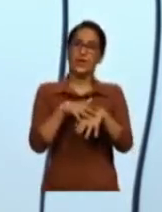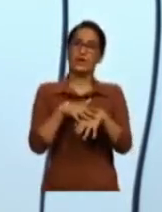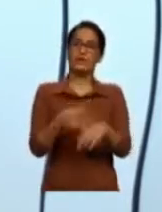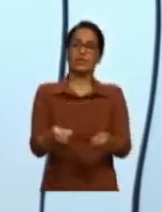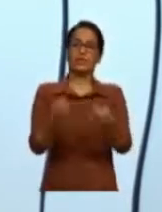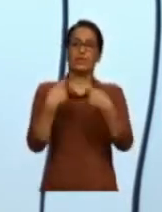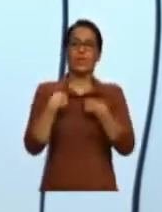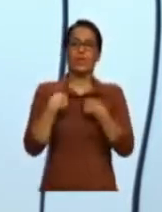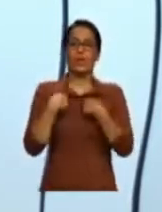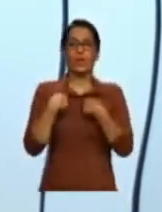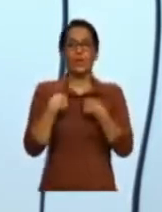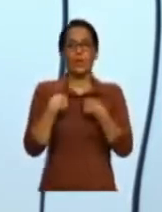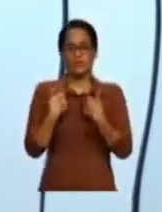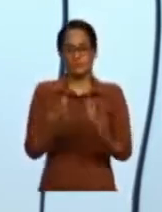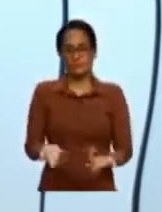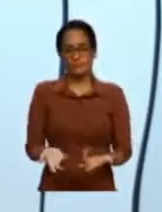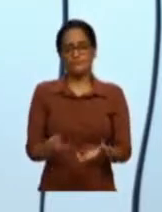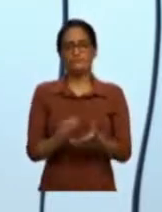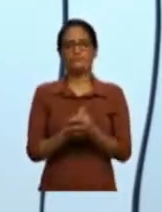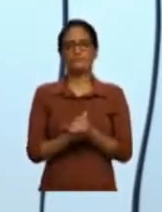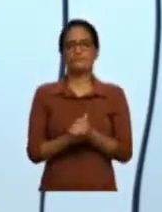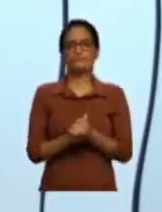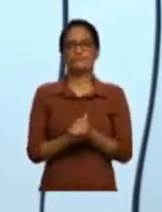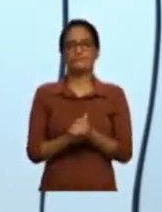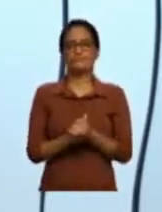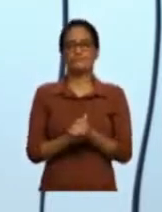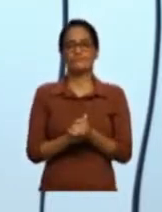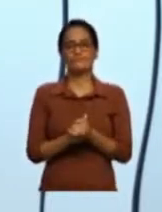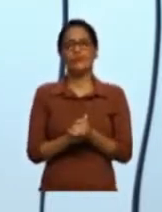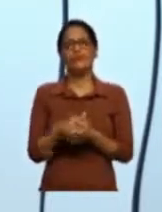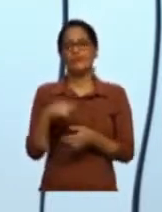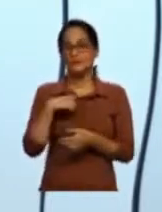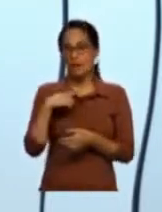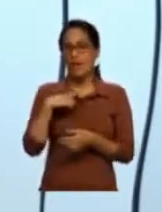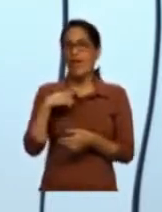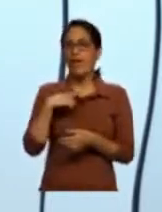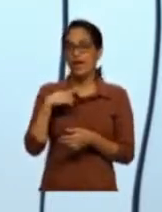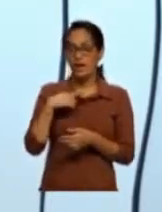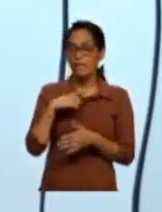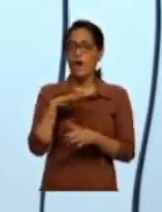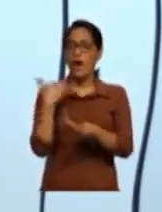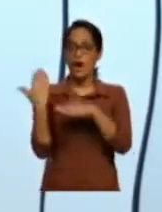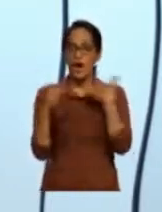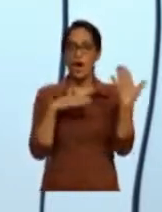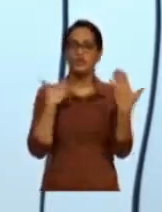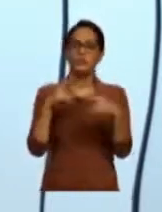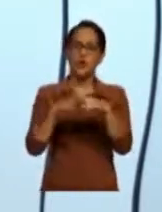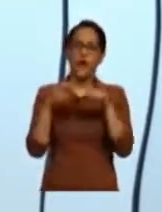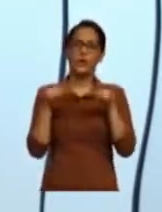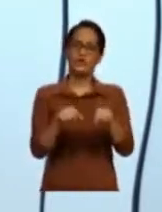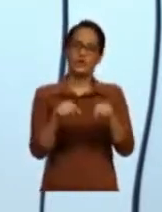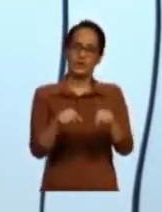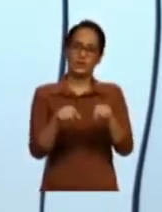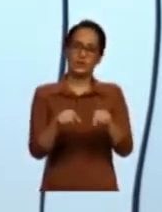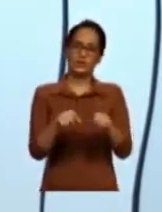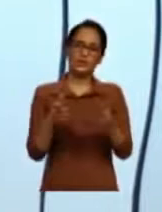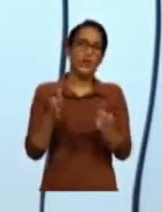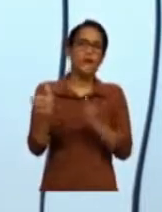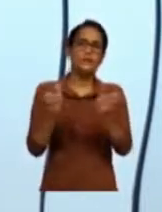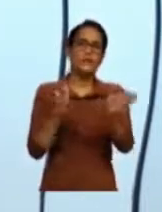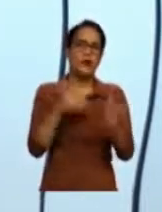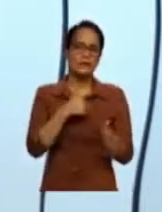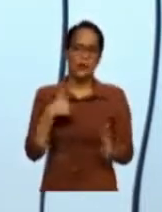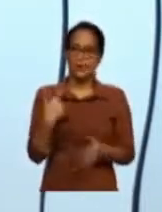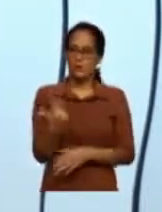então, vai causar uma grande taxa de morte por conta de doença infecciosa. Com isso,